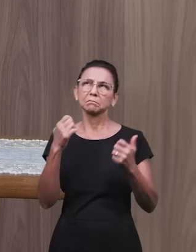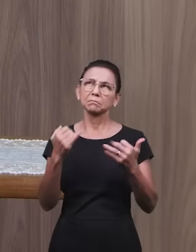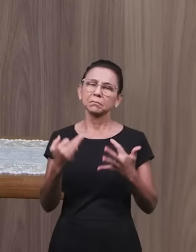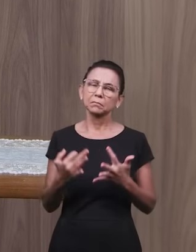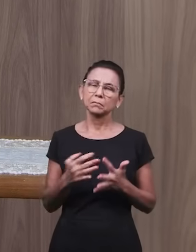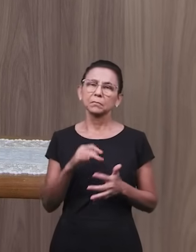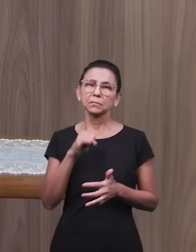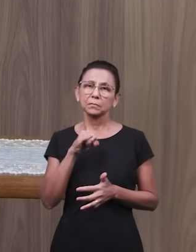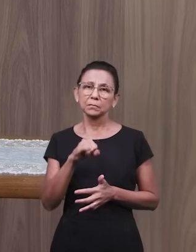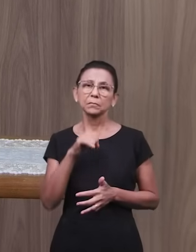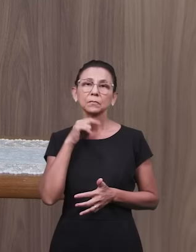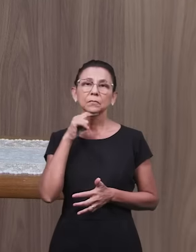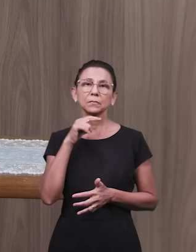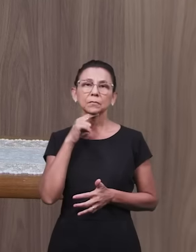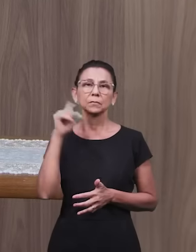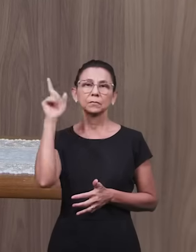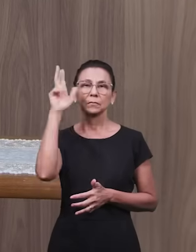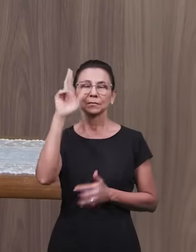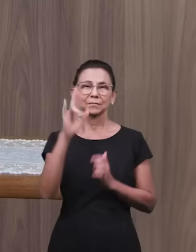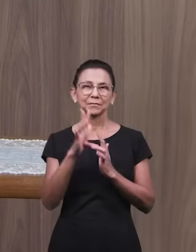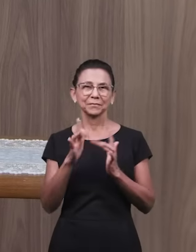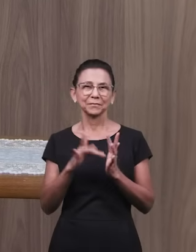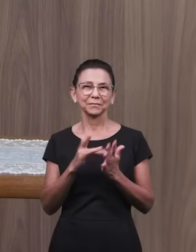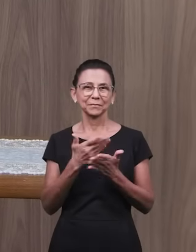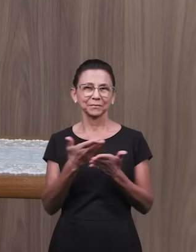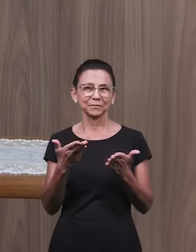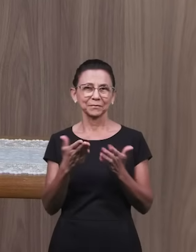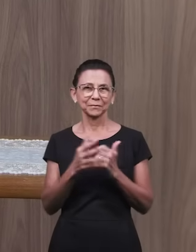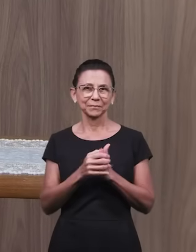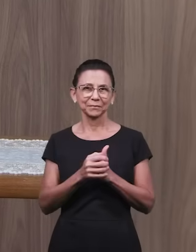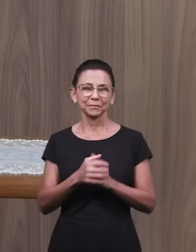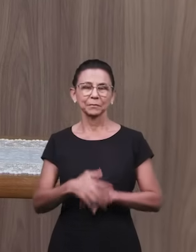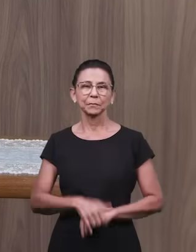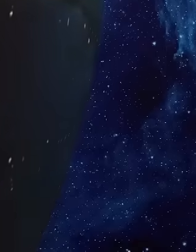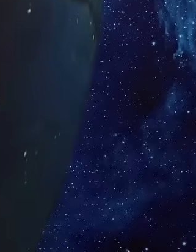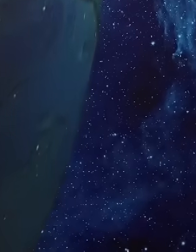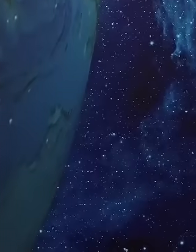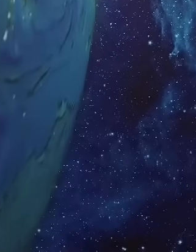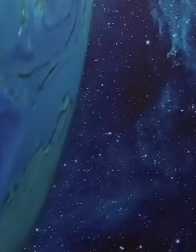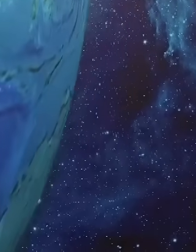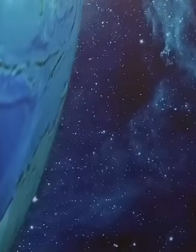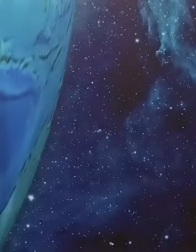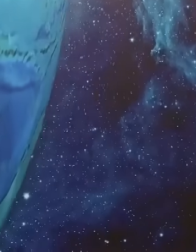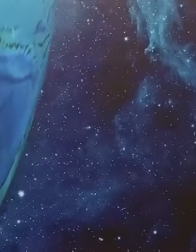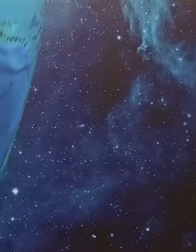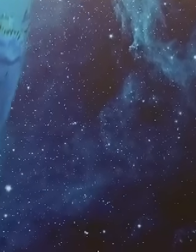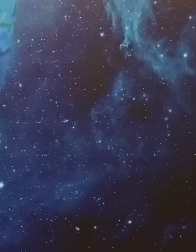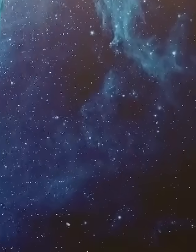esclarecer suas dúvidas. A todos a paz do Senhor Jesus. Amém.